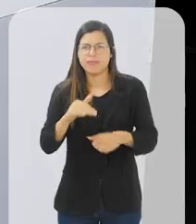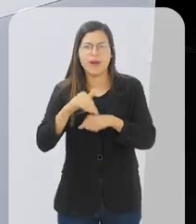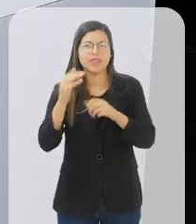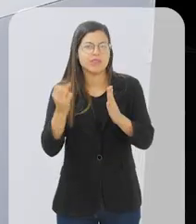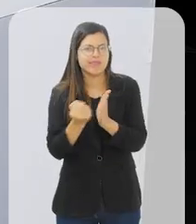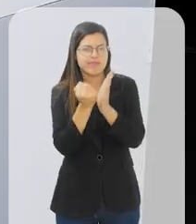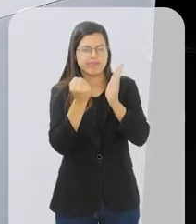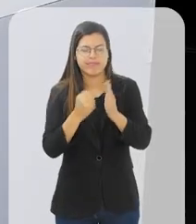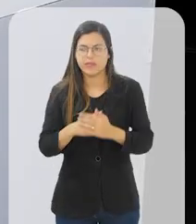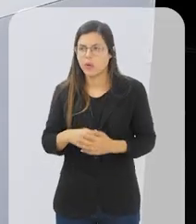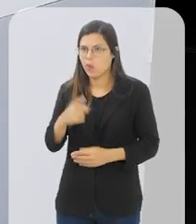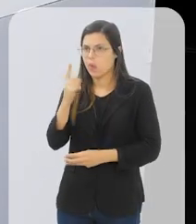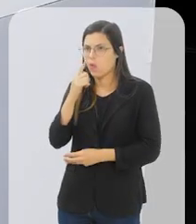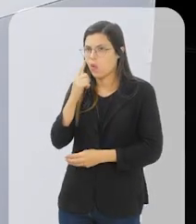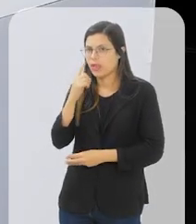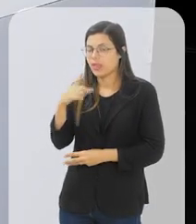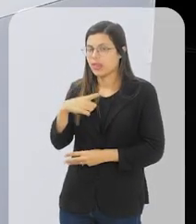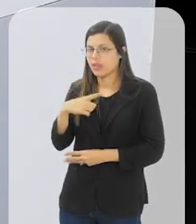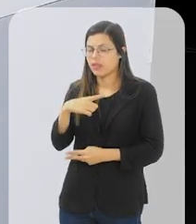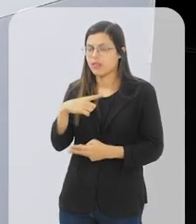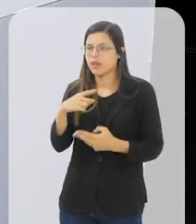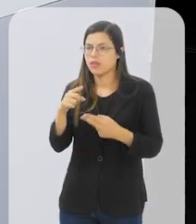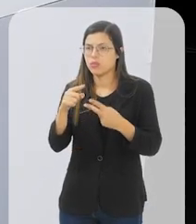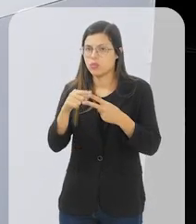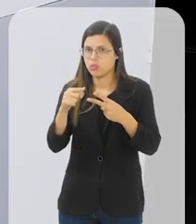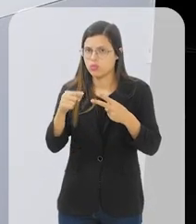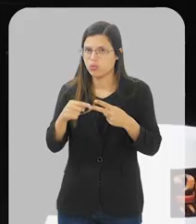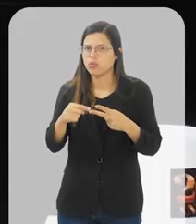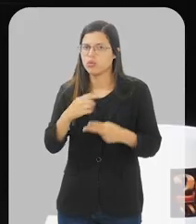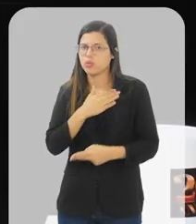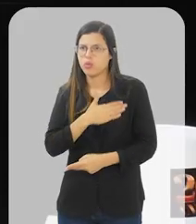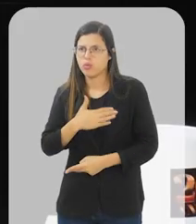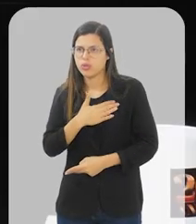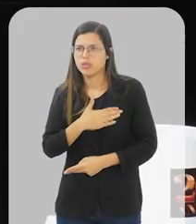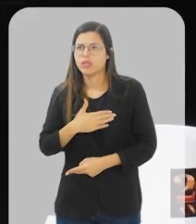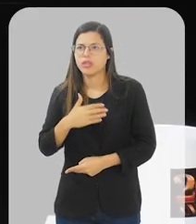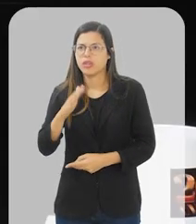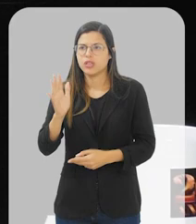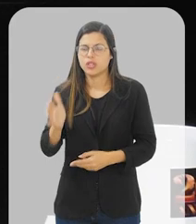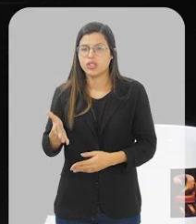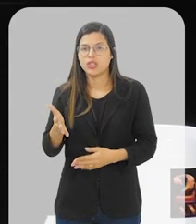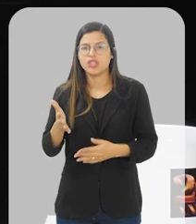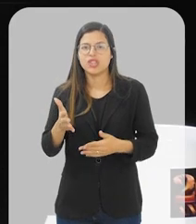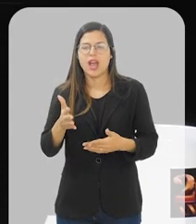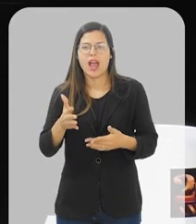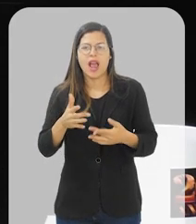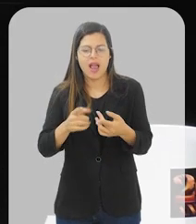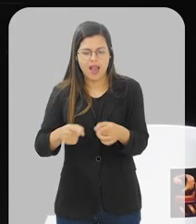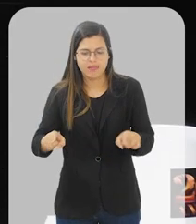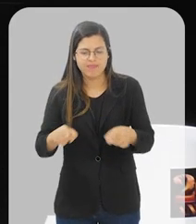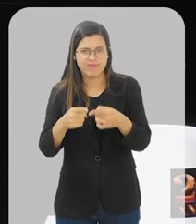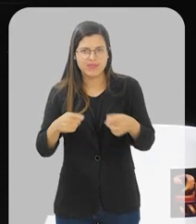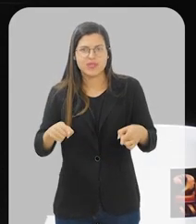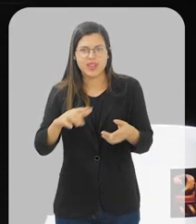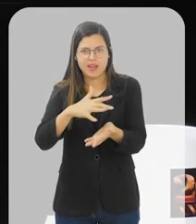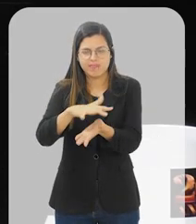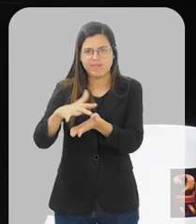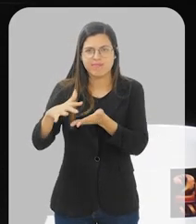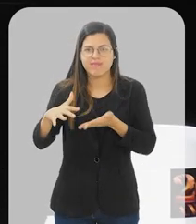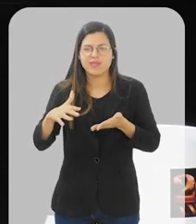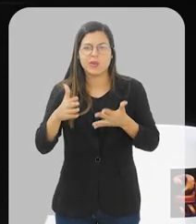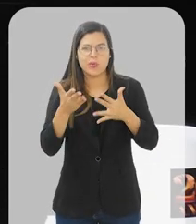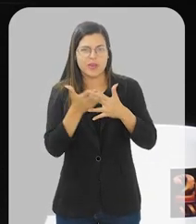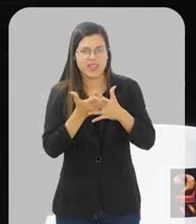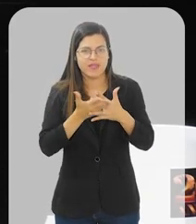Olha, eu acho que tem duas que eu curti bastante. Eu toquei já no intervalo de um jogo da